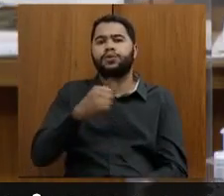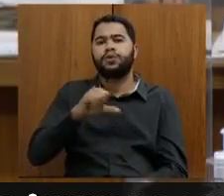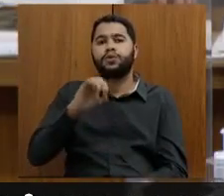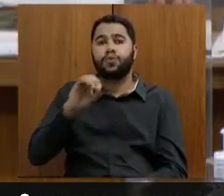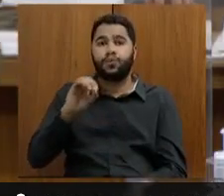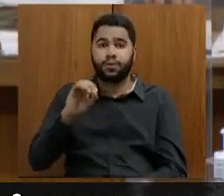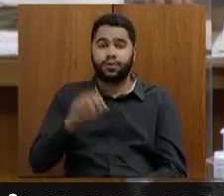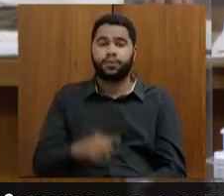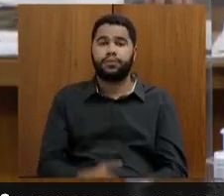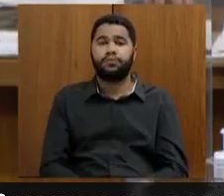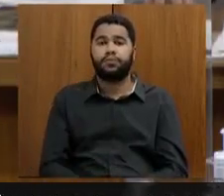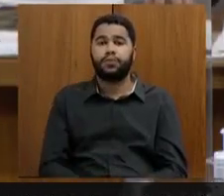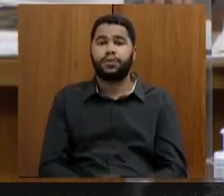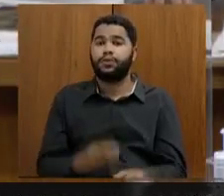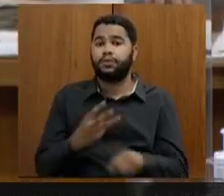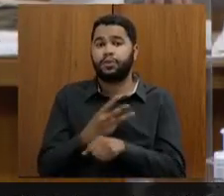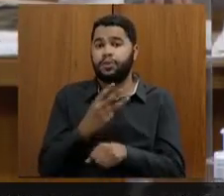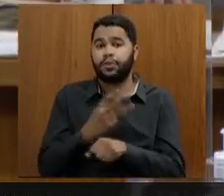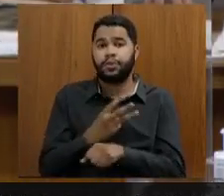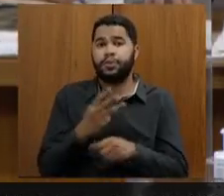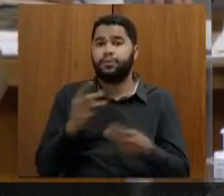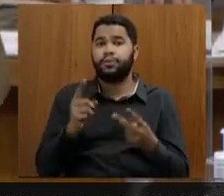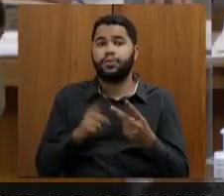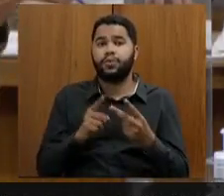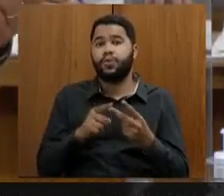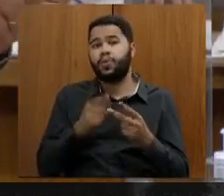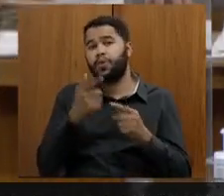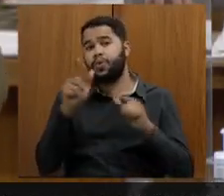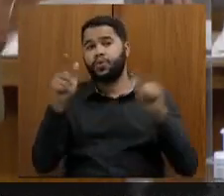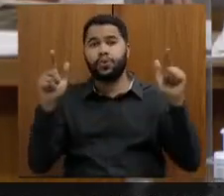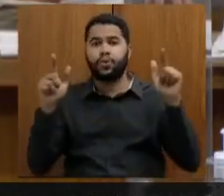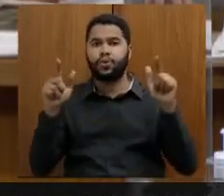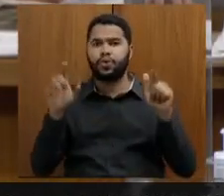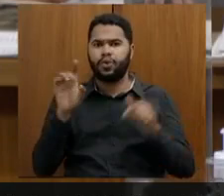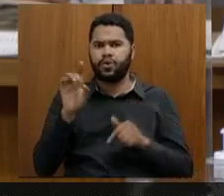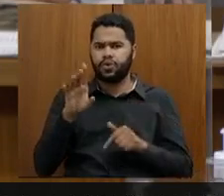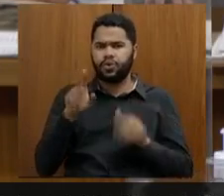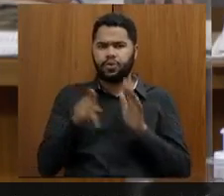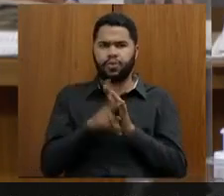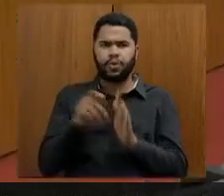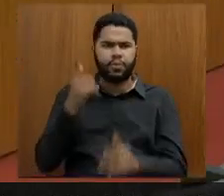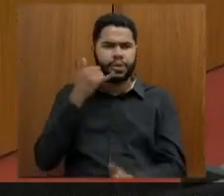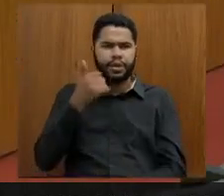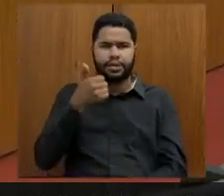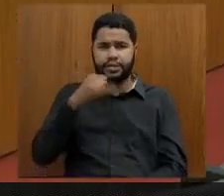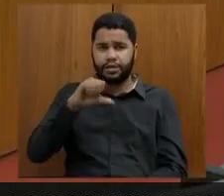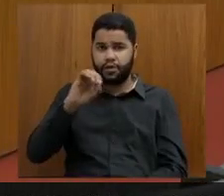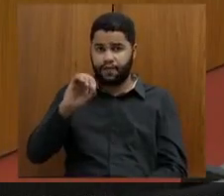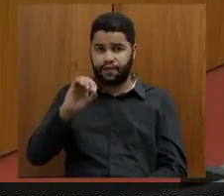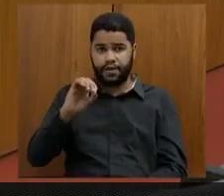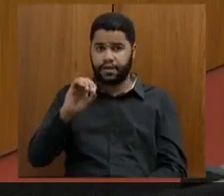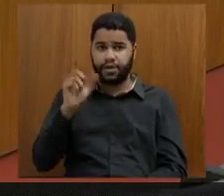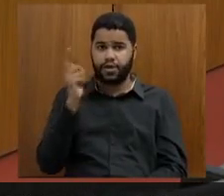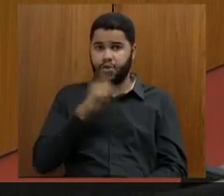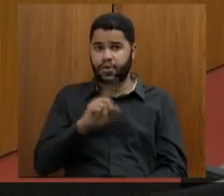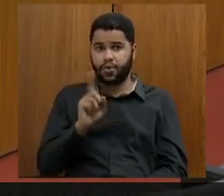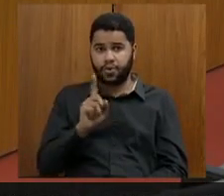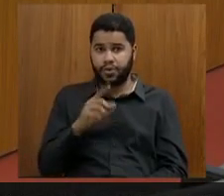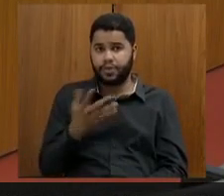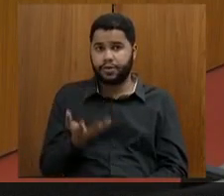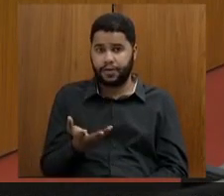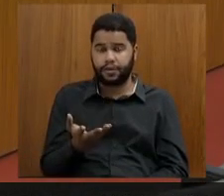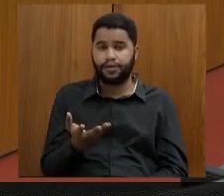aumenta é Bia Zap via E aí não só a ligação 190 que às vezes a ligação não chega